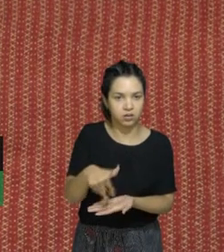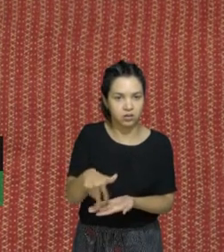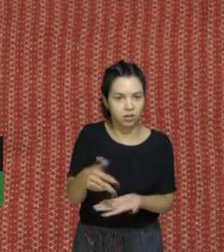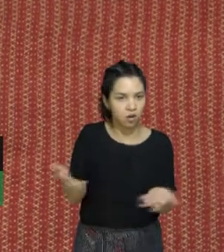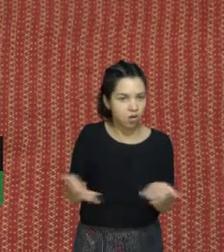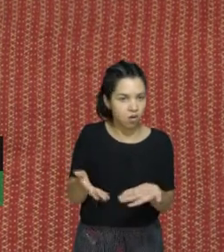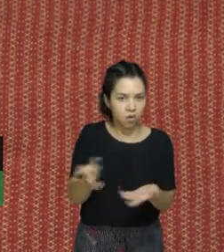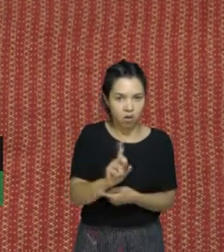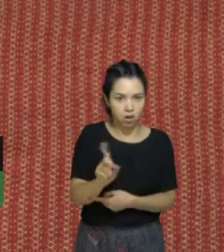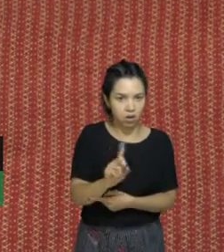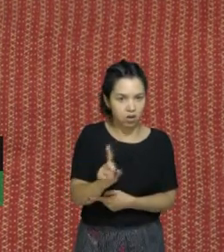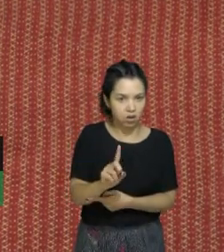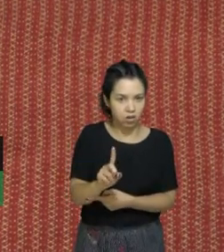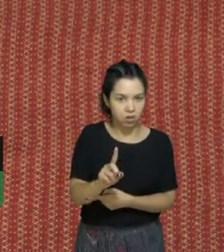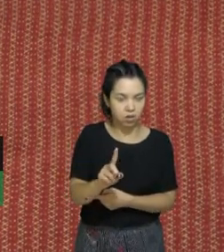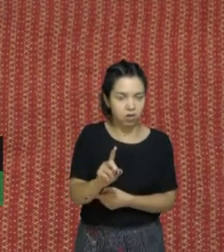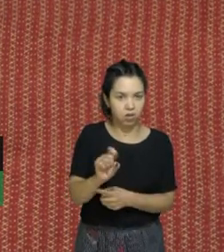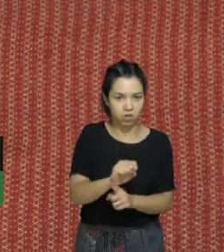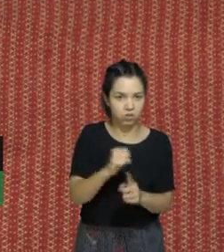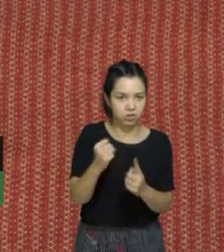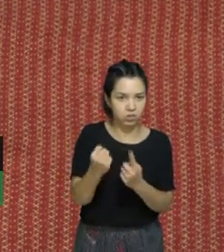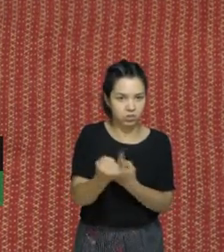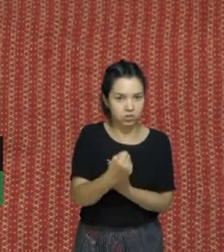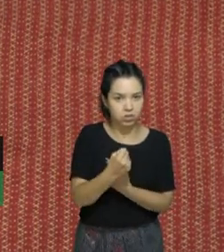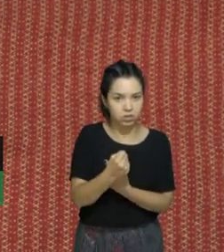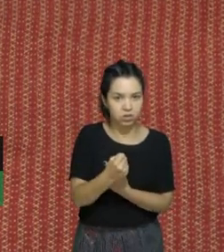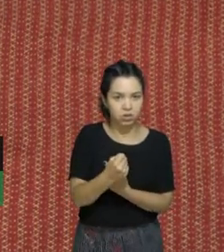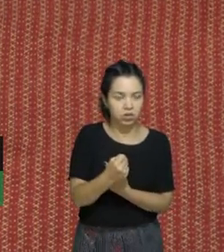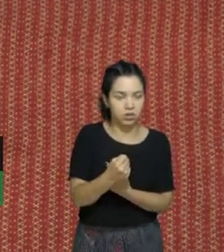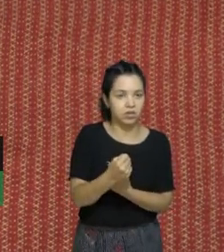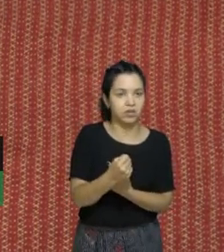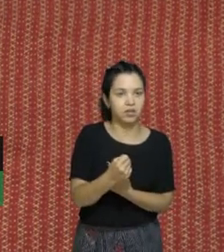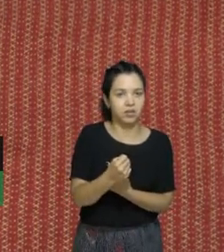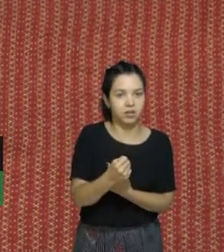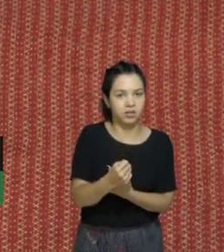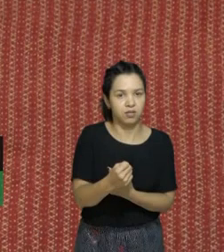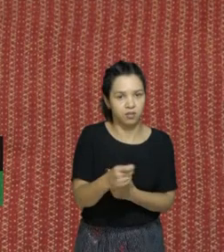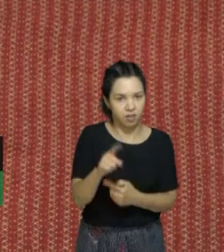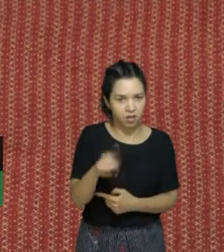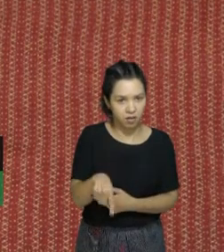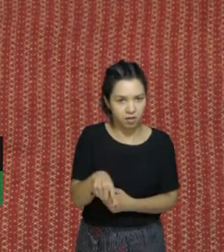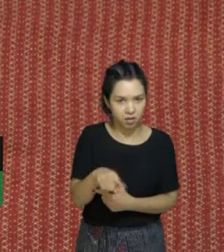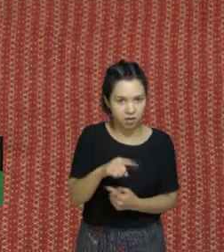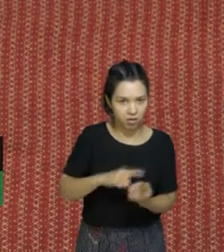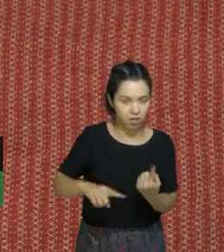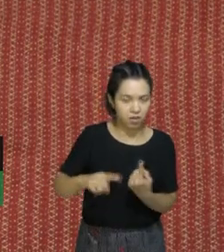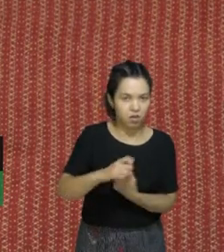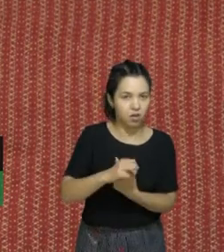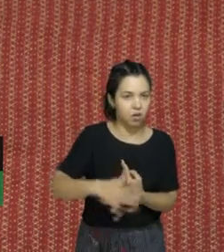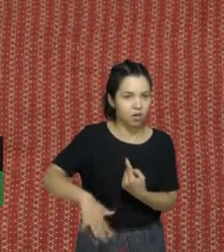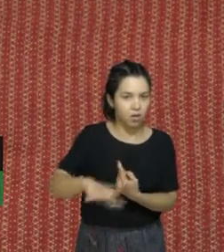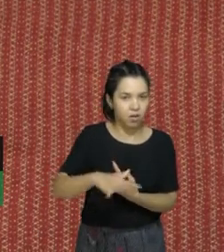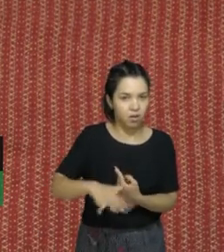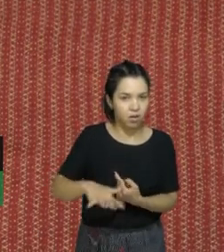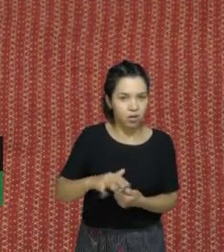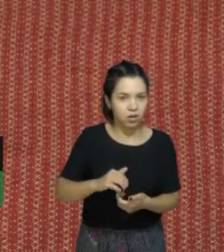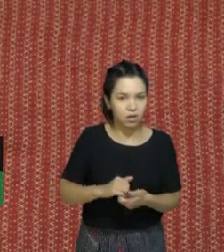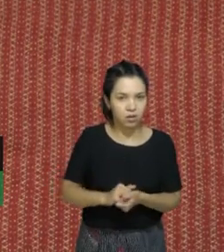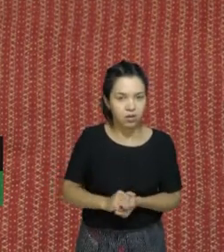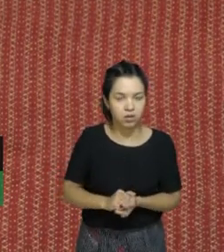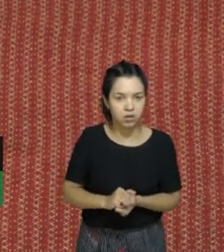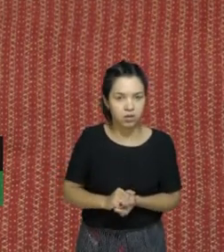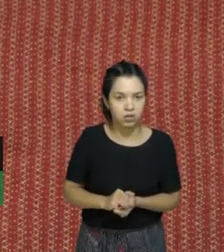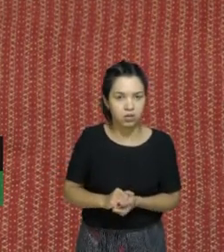não, agora ele socializou. Socializou, né? No Ministério do Bate-Cu, como o senhor bem disse, eu não me